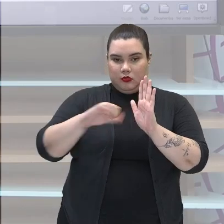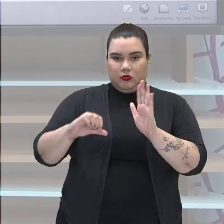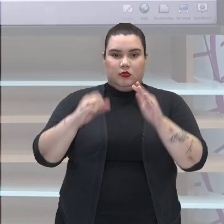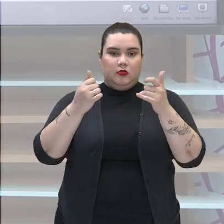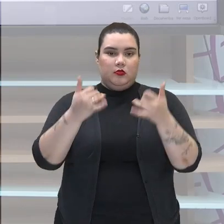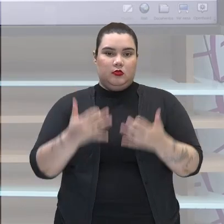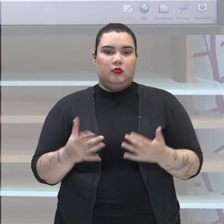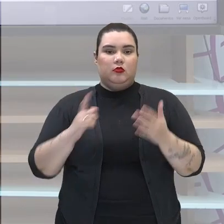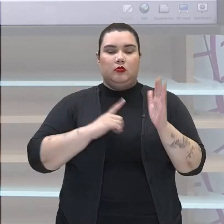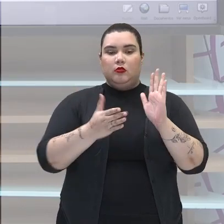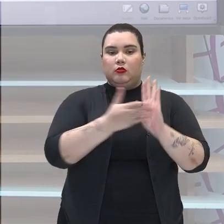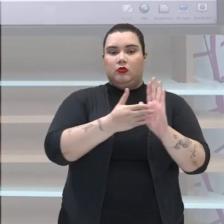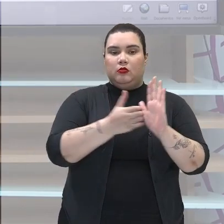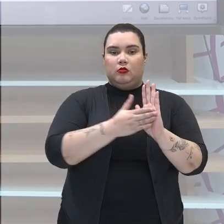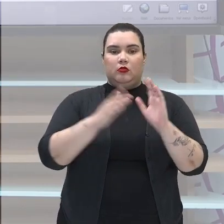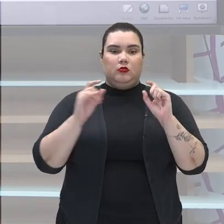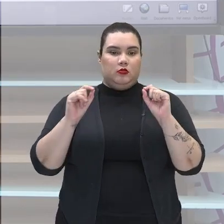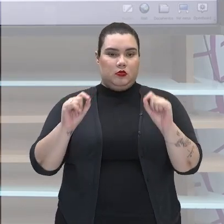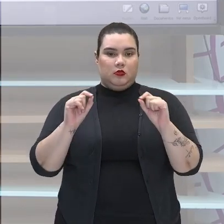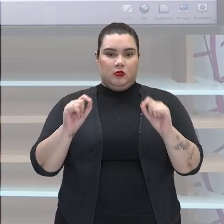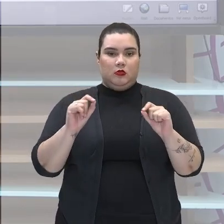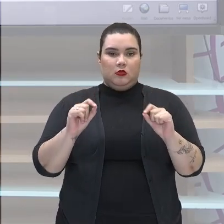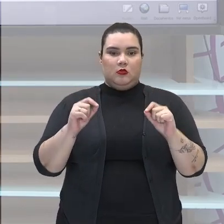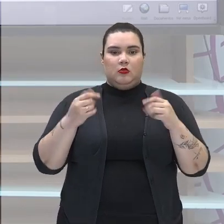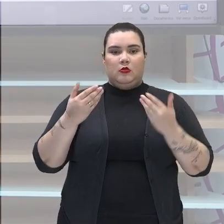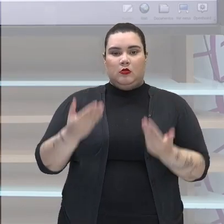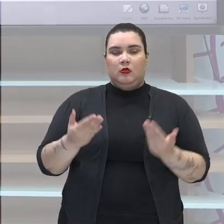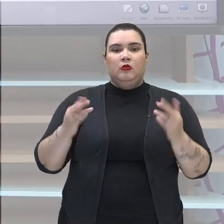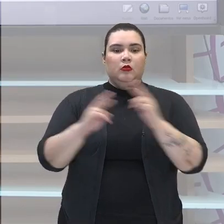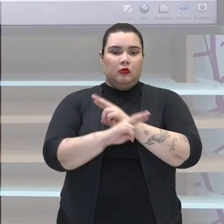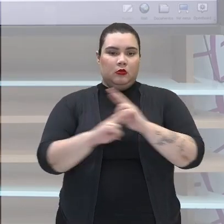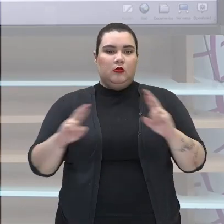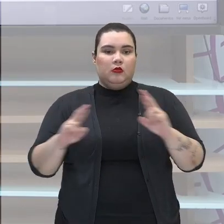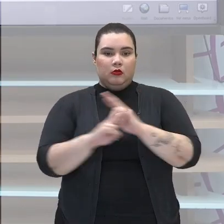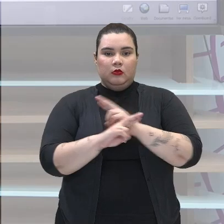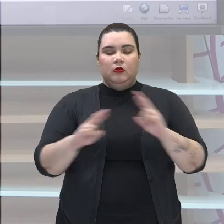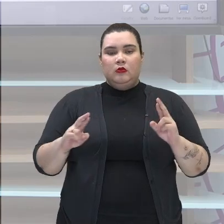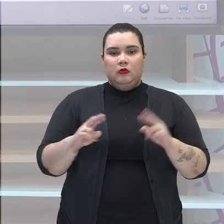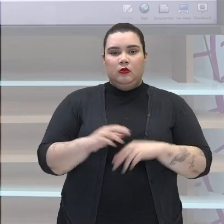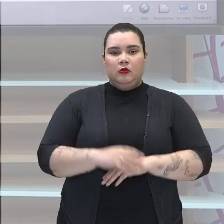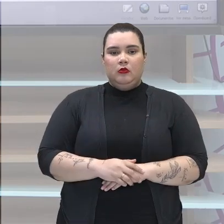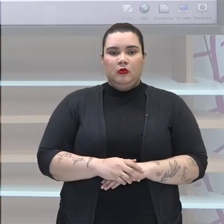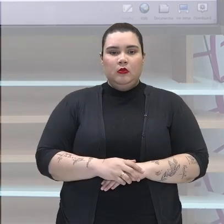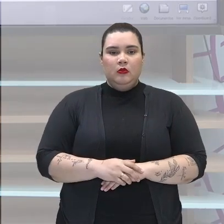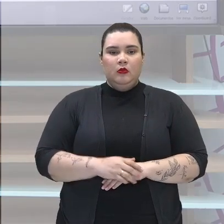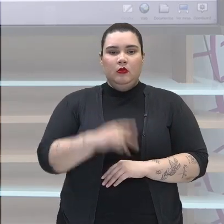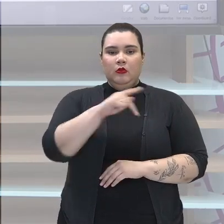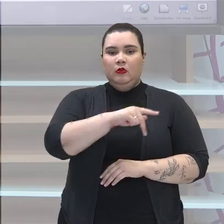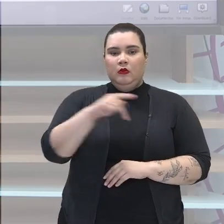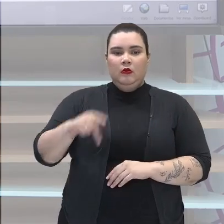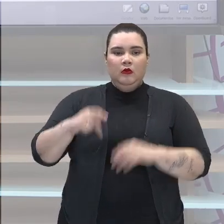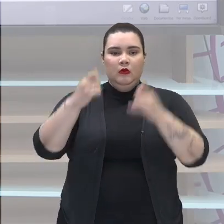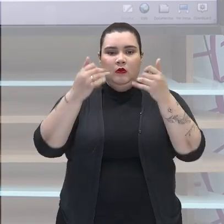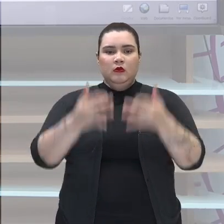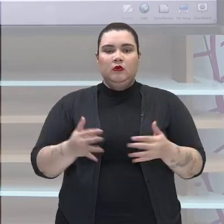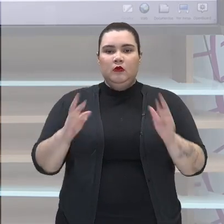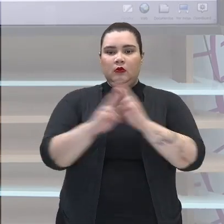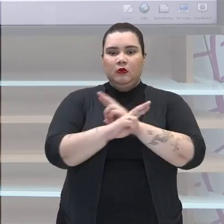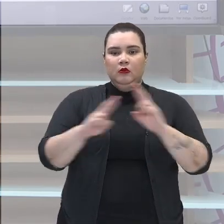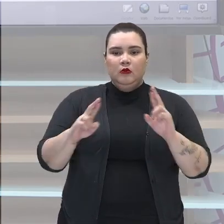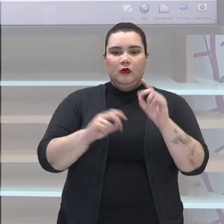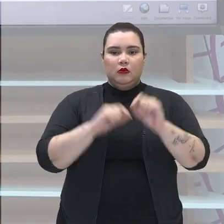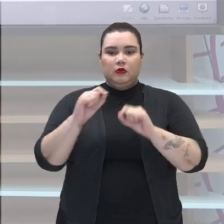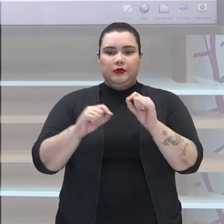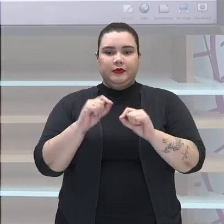estará pautada o quê? As relações. Quando o professor fala de relações, ele está